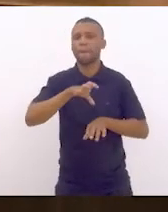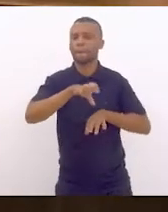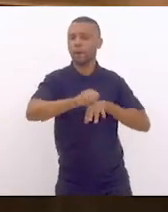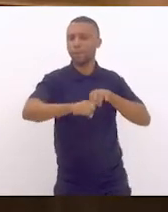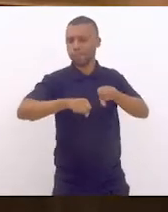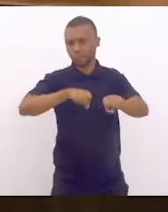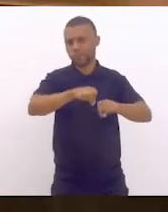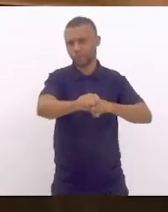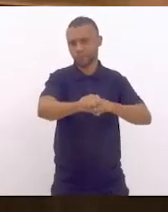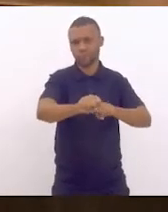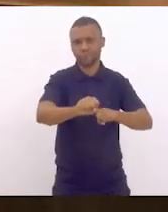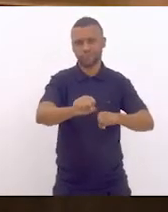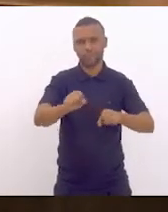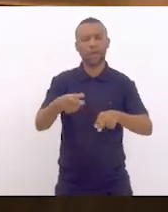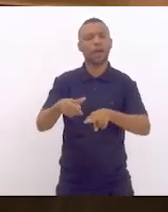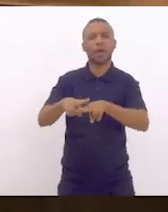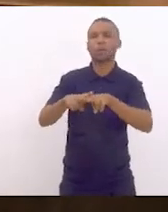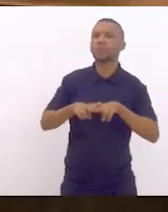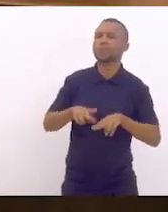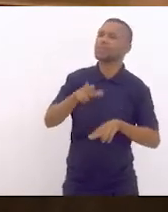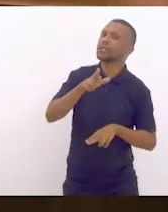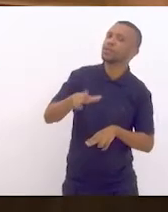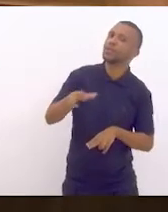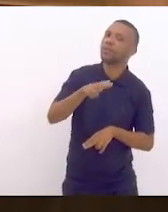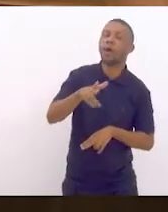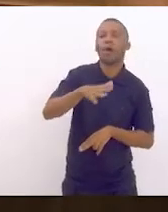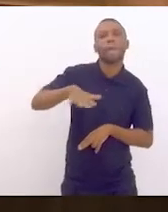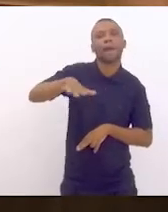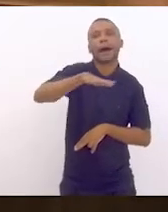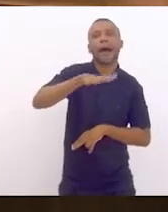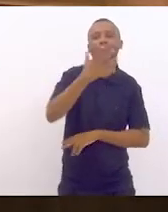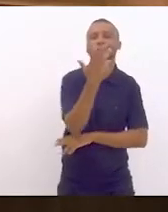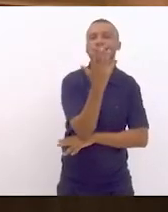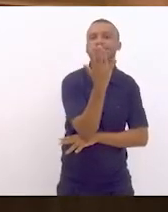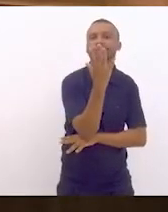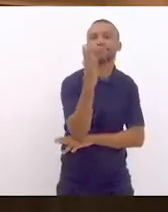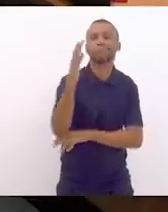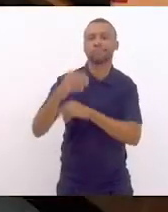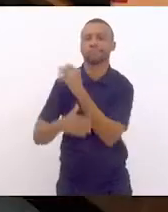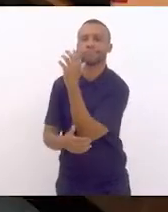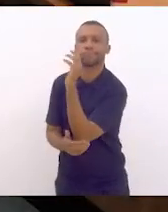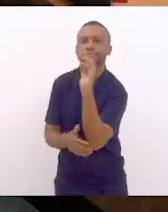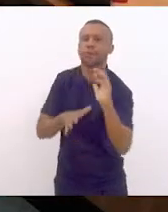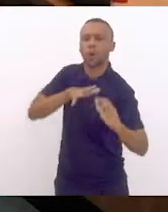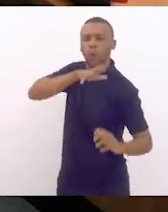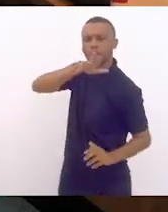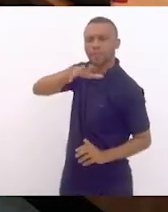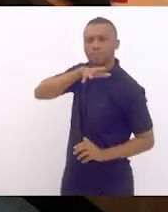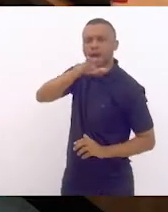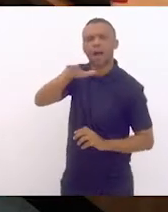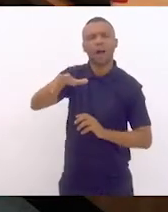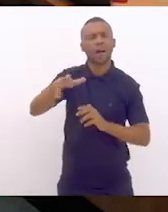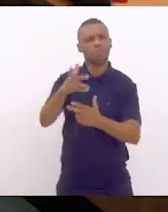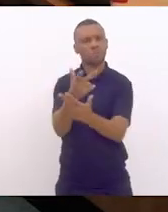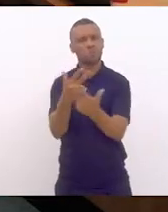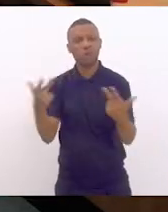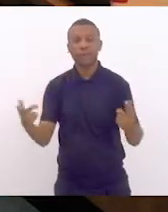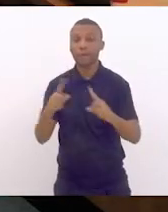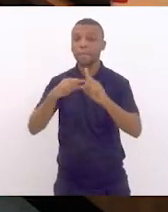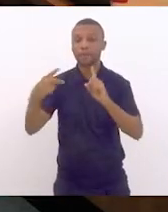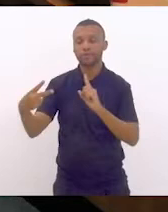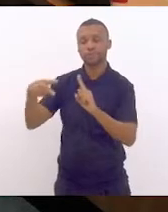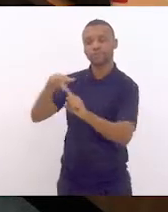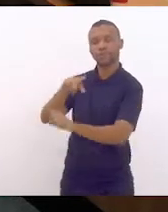já ocupada, portanto, não é uma área primitiva com a biodiversidade. Então, do ponto de vista técnico,